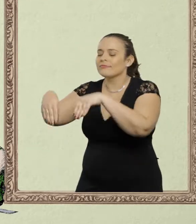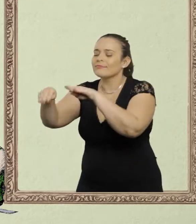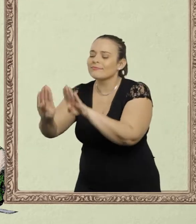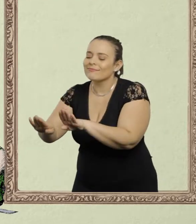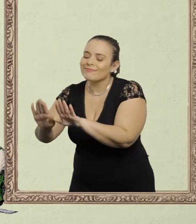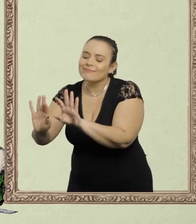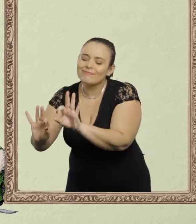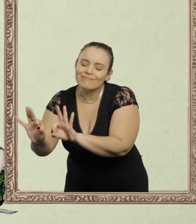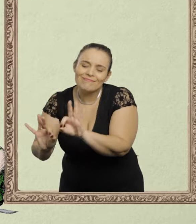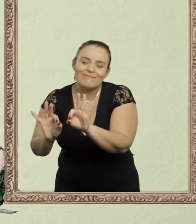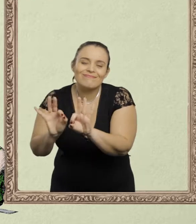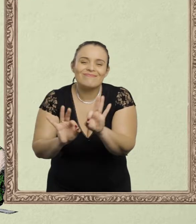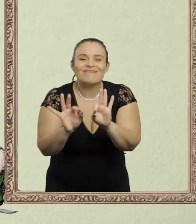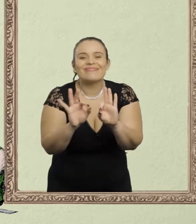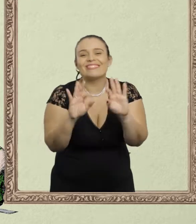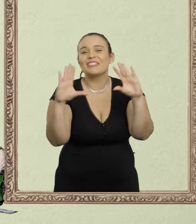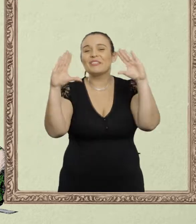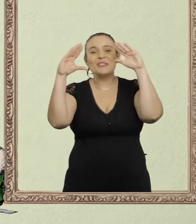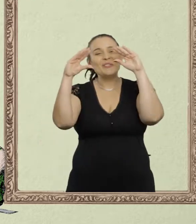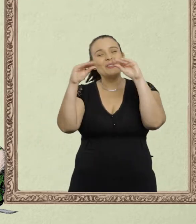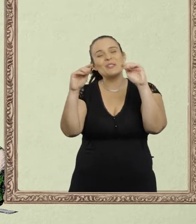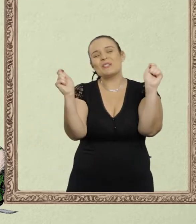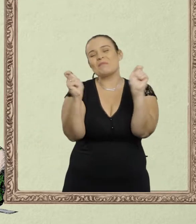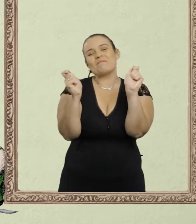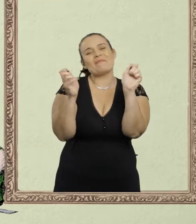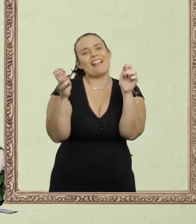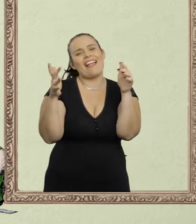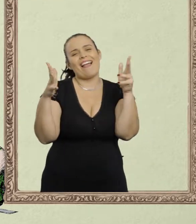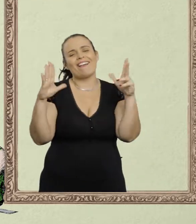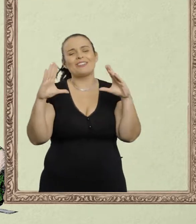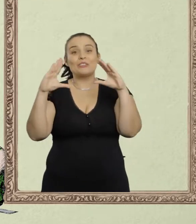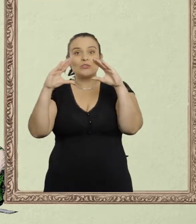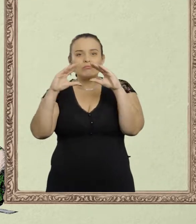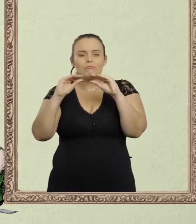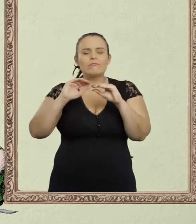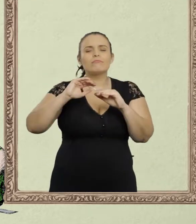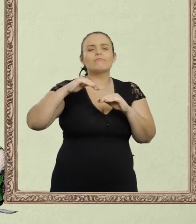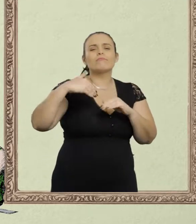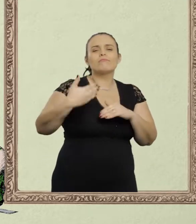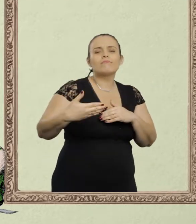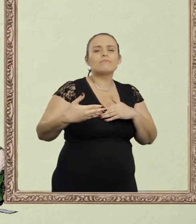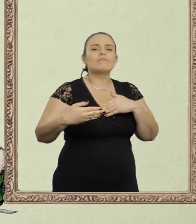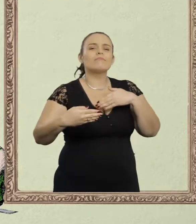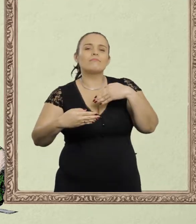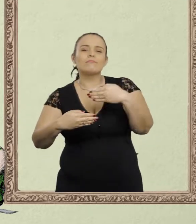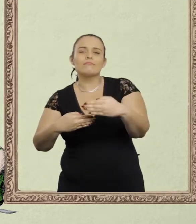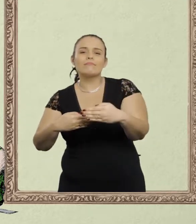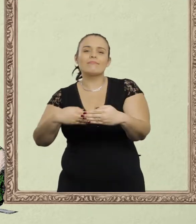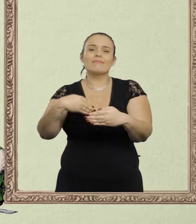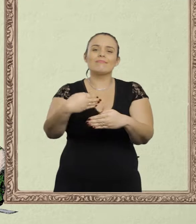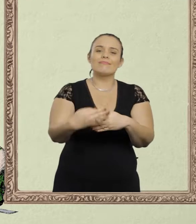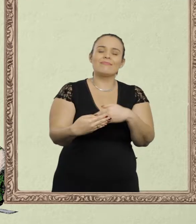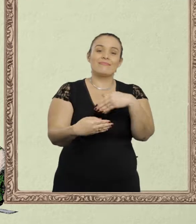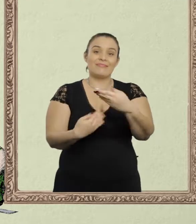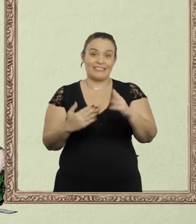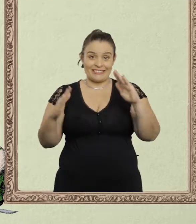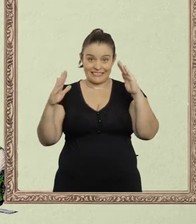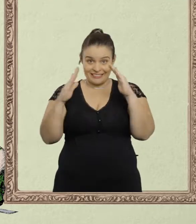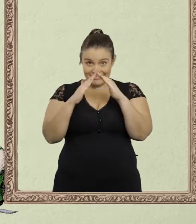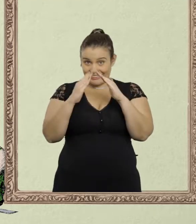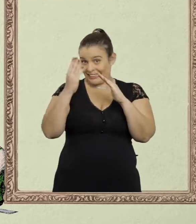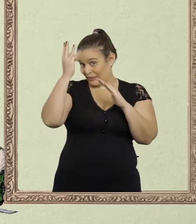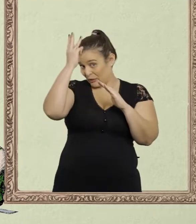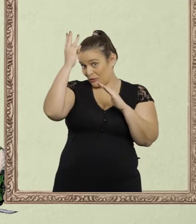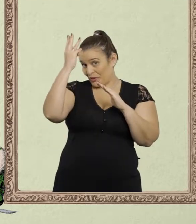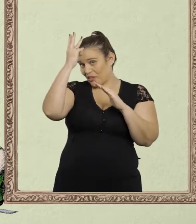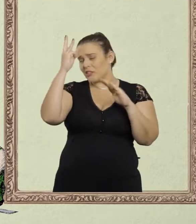Wendy arrumou as cobertas de todos eles. Essa noite foi mágica. Muitas outras noites foram assim.